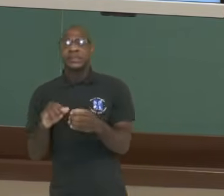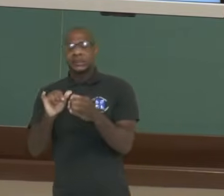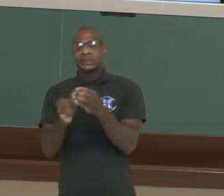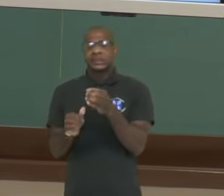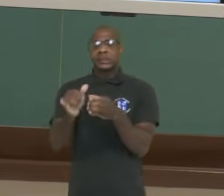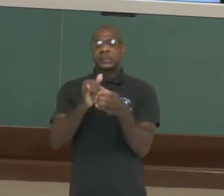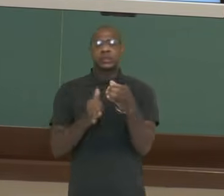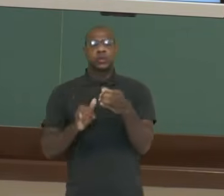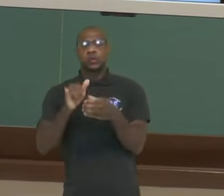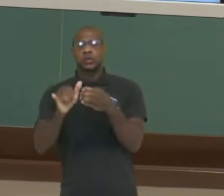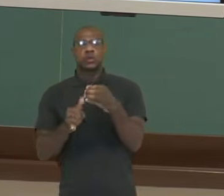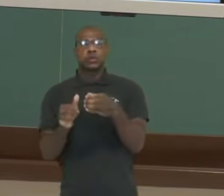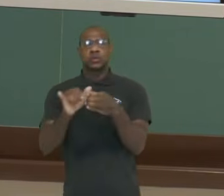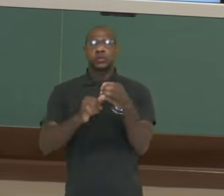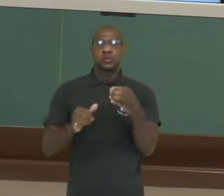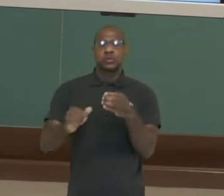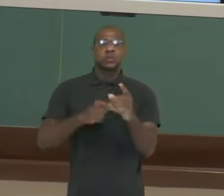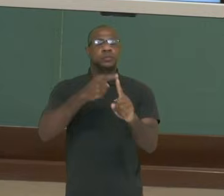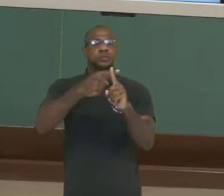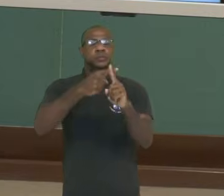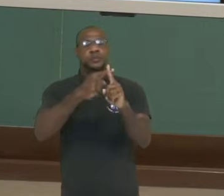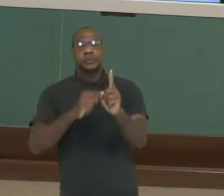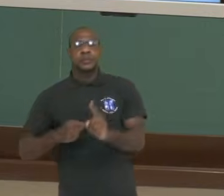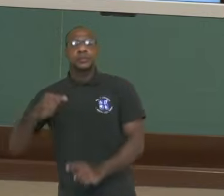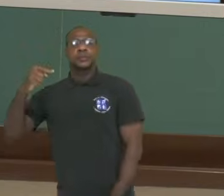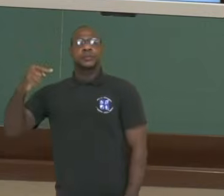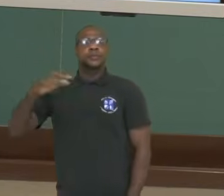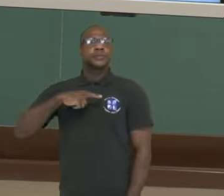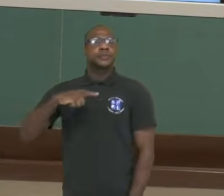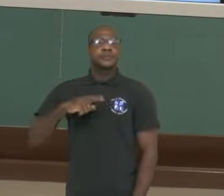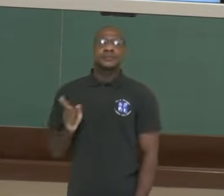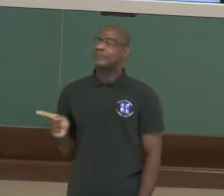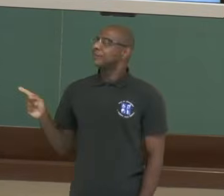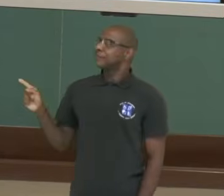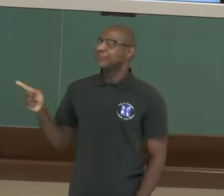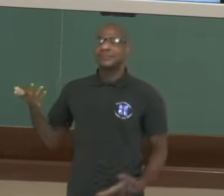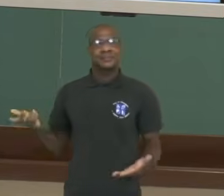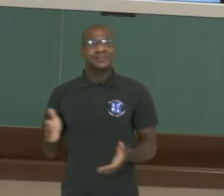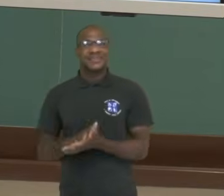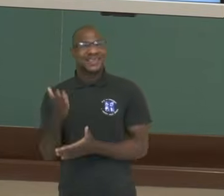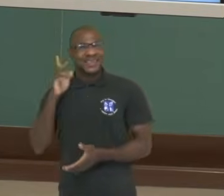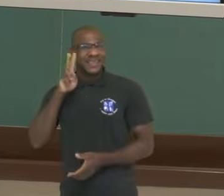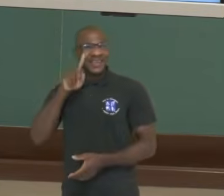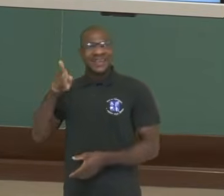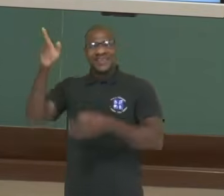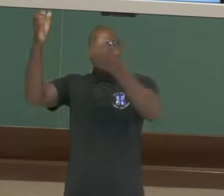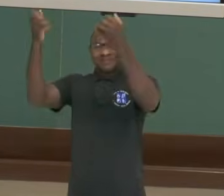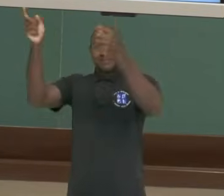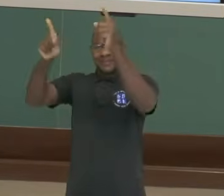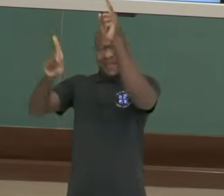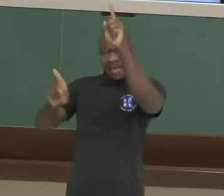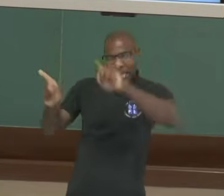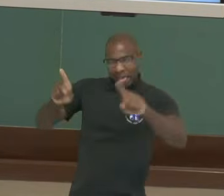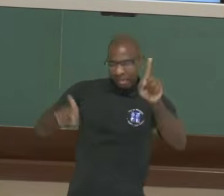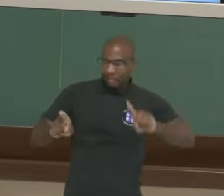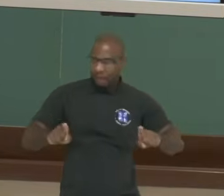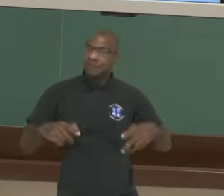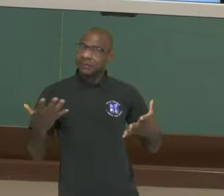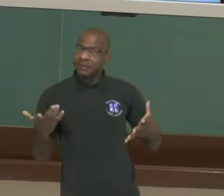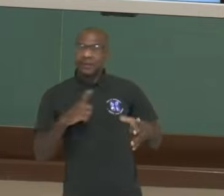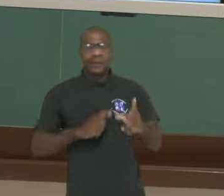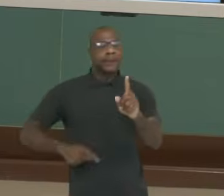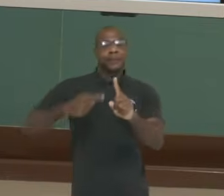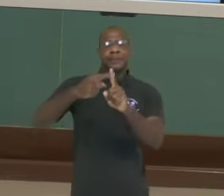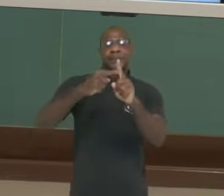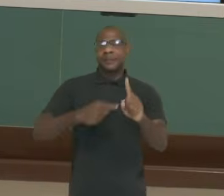positiva e a carga negativa. Naquele caso, a gente falando dos relâmpagos, né? Então, a carga positiva e carga negativa